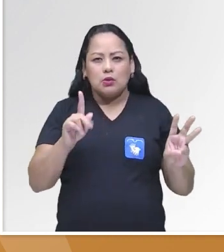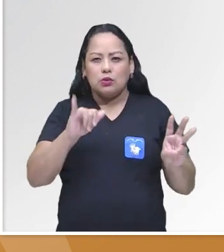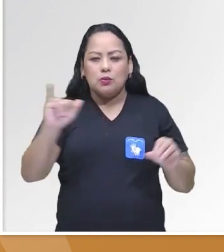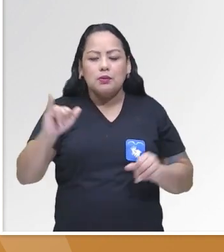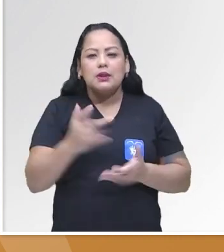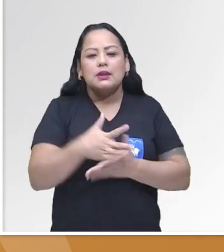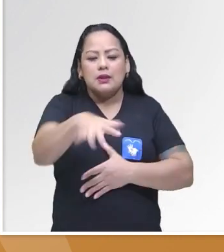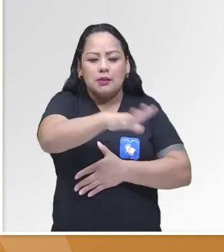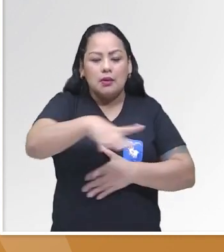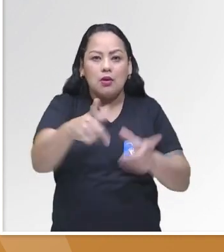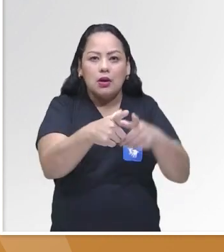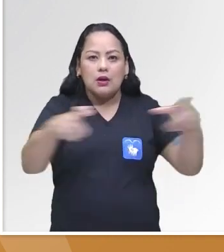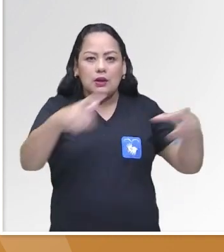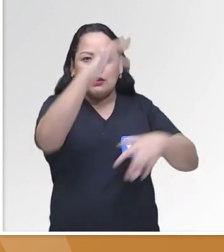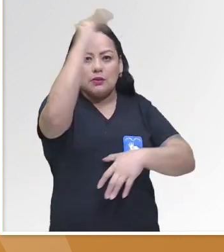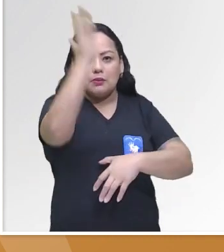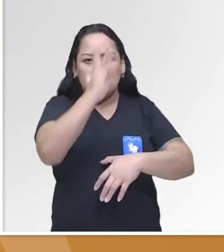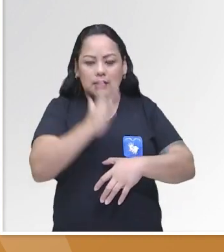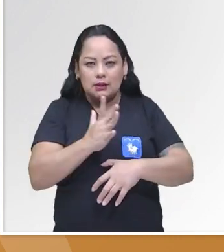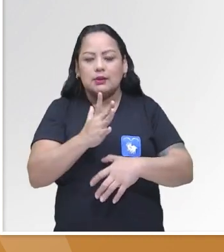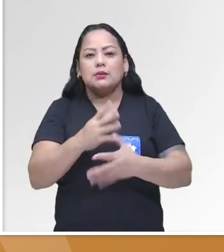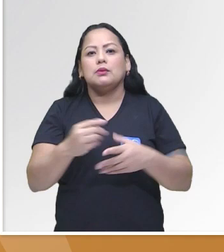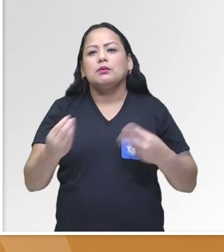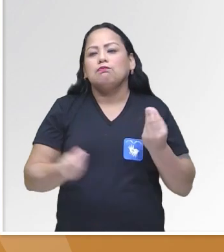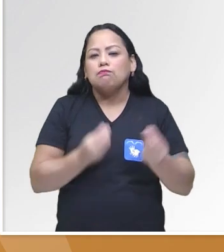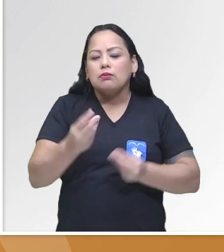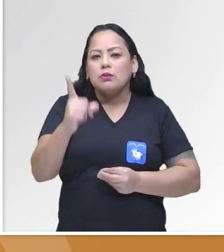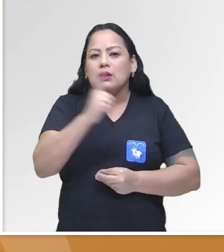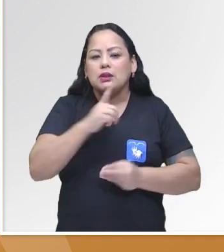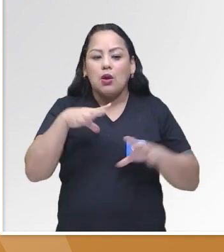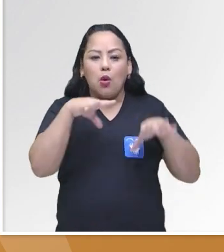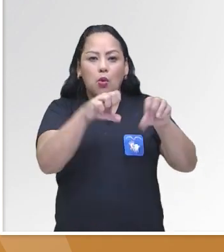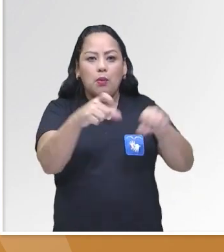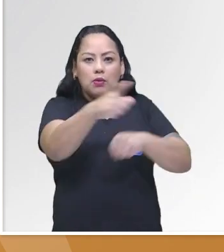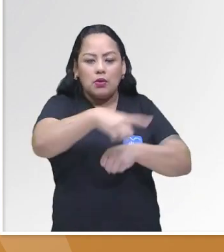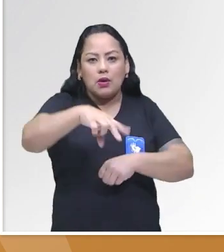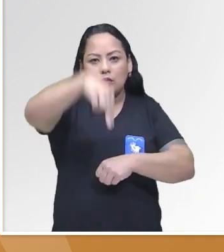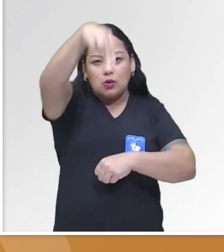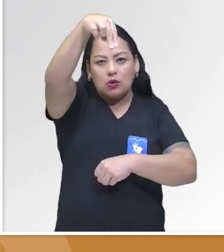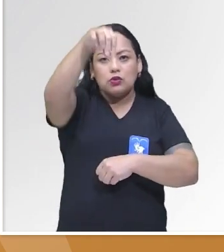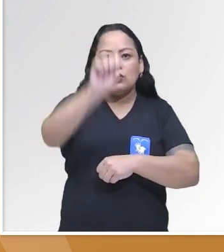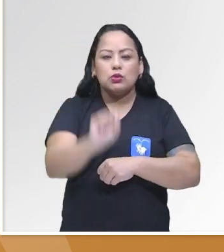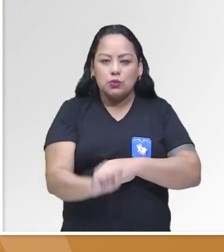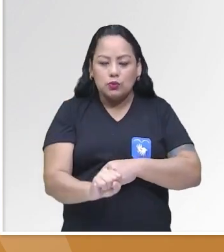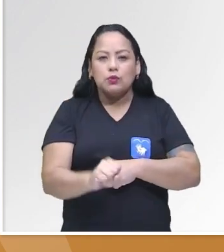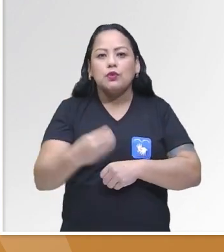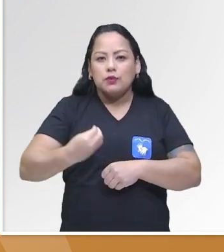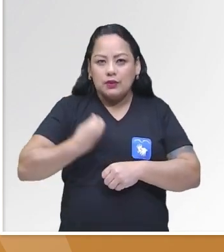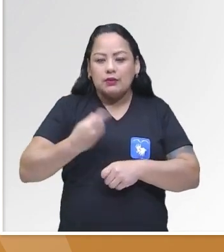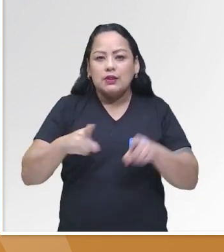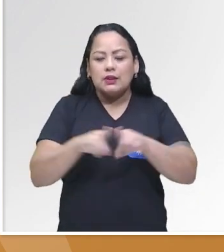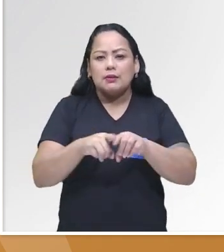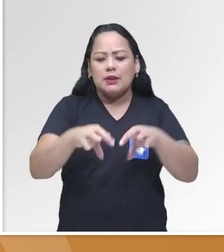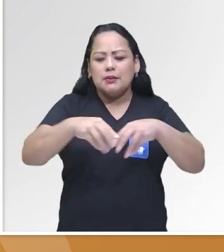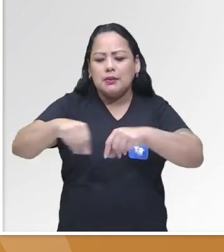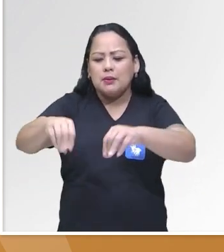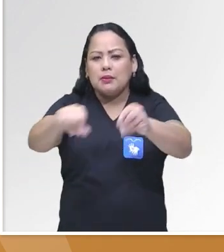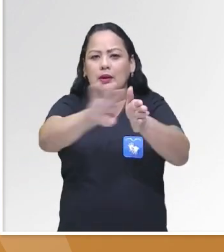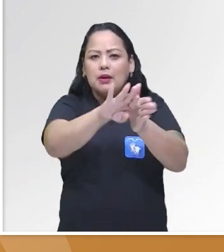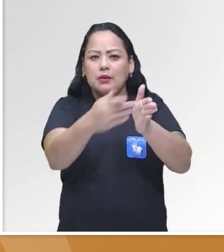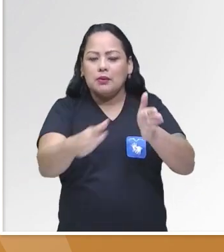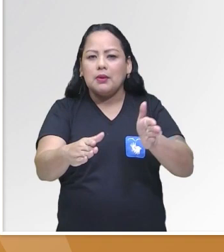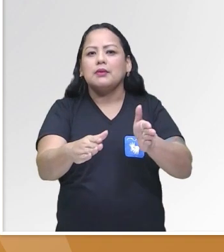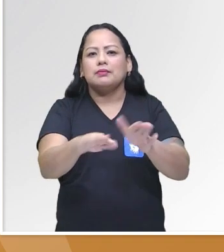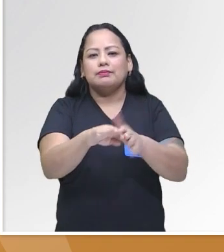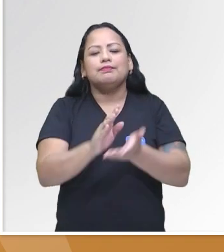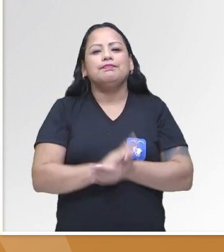no território brasileiro, então eles ocupavam região norte, região sul e região litorânea, mais